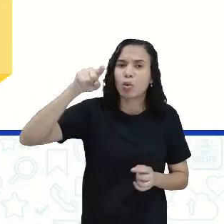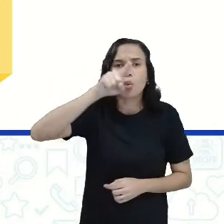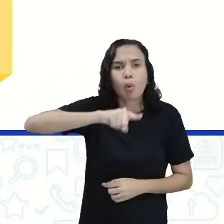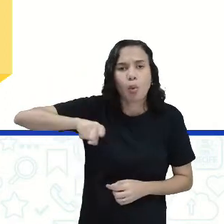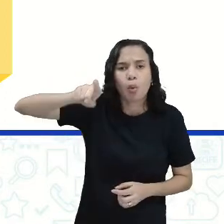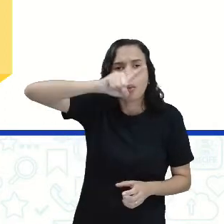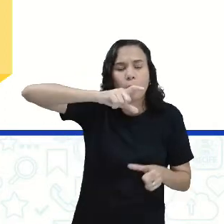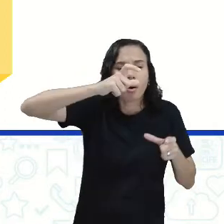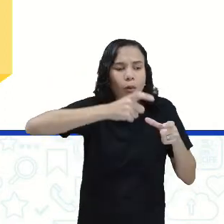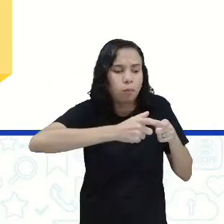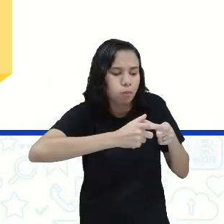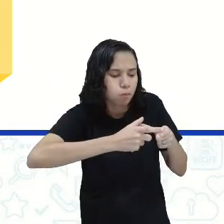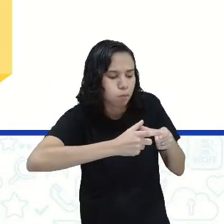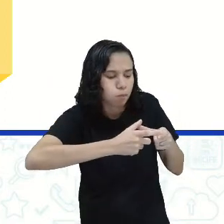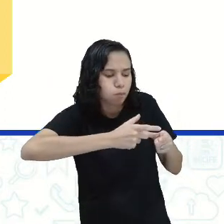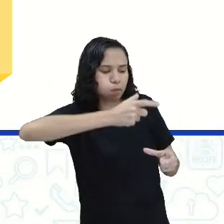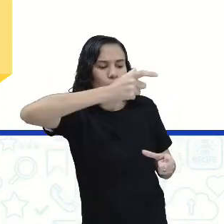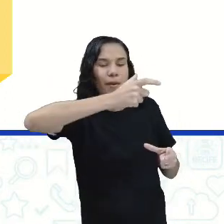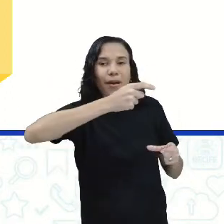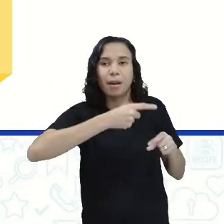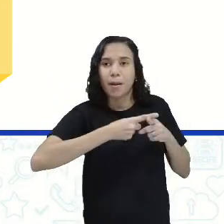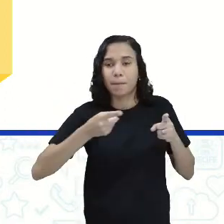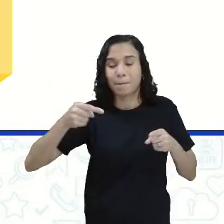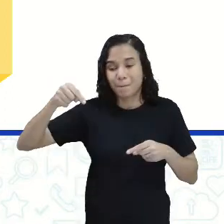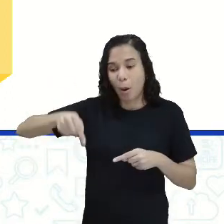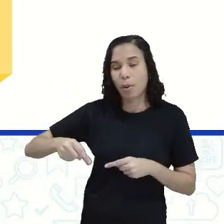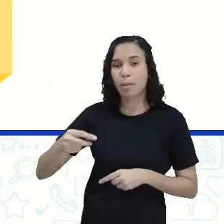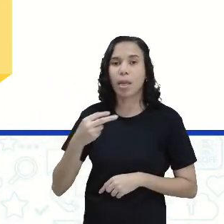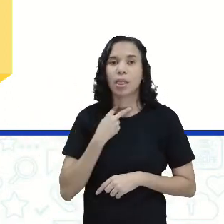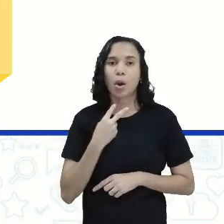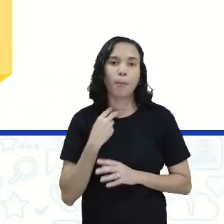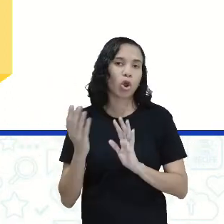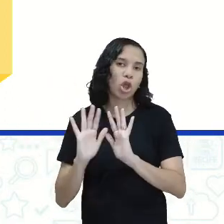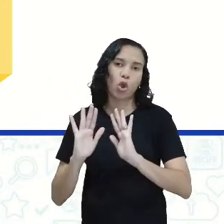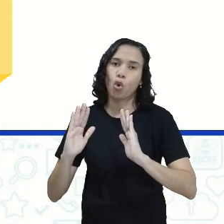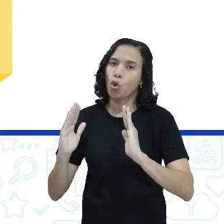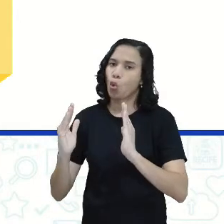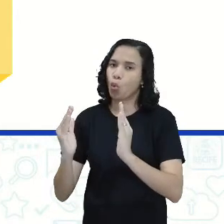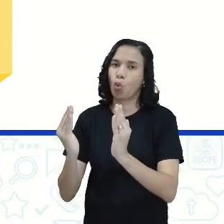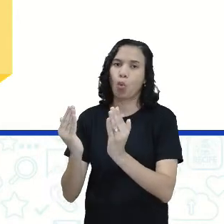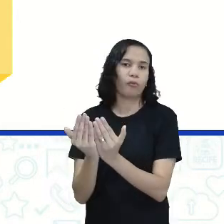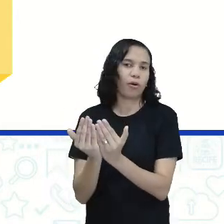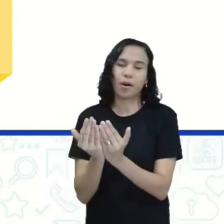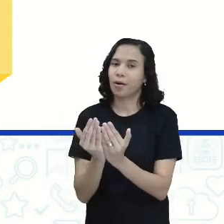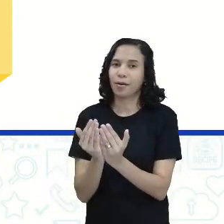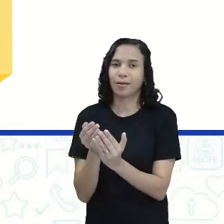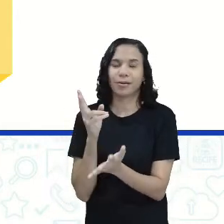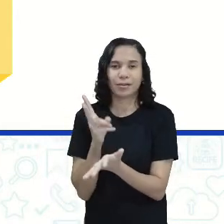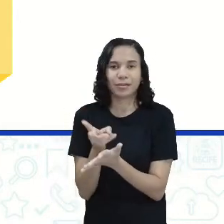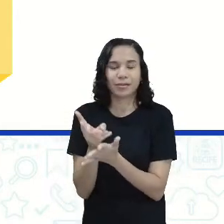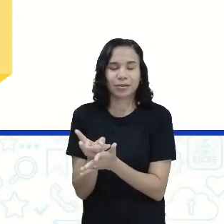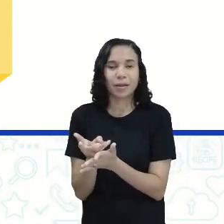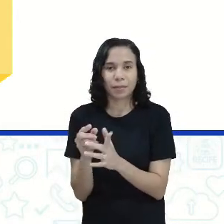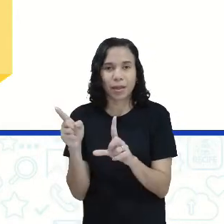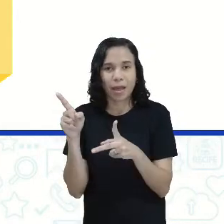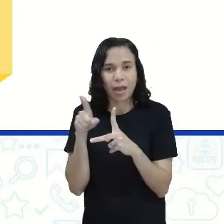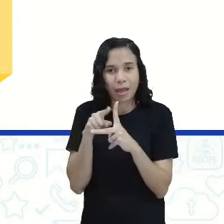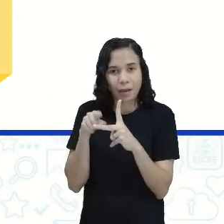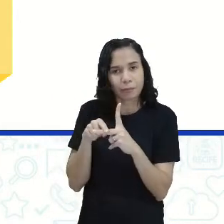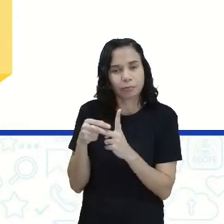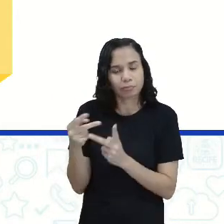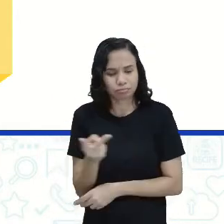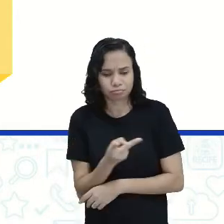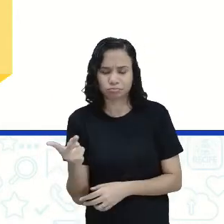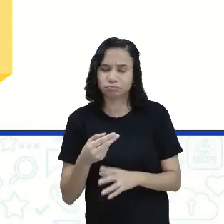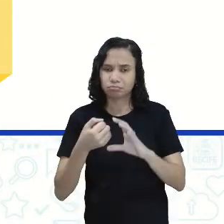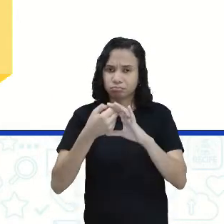circular, mas o prisma, ele não pode ter curva, eles são formados por polígonos, tá bom? Então, mas ambos têm umas